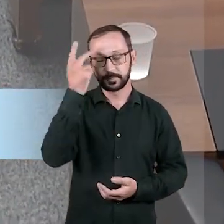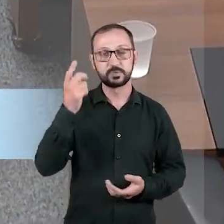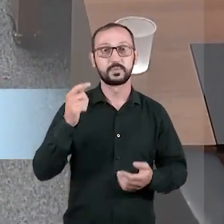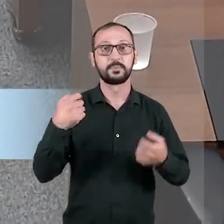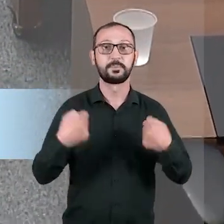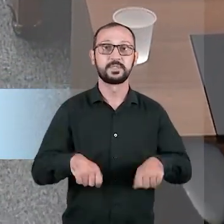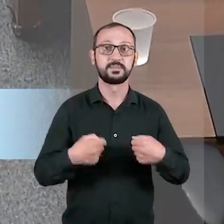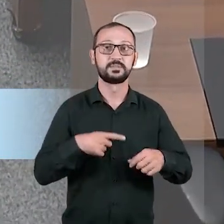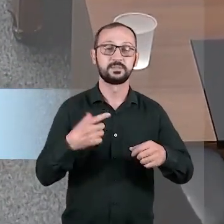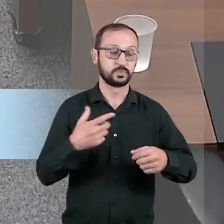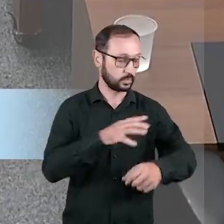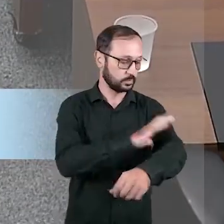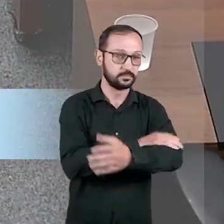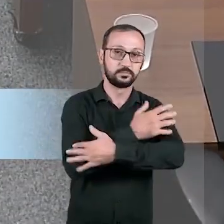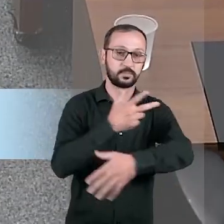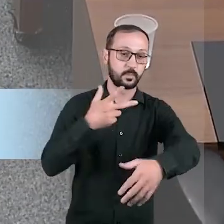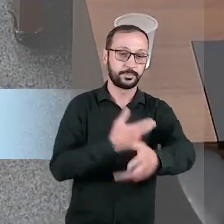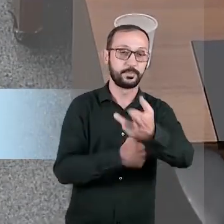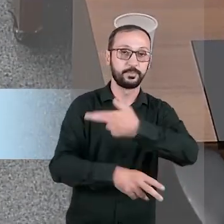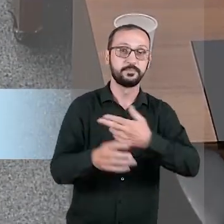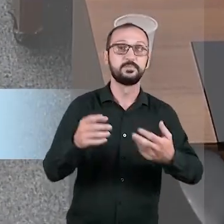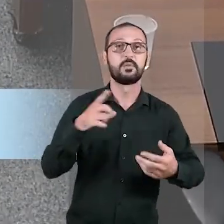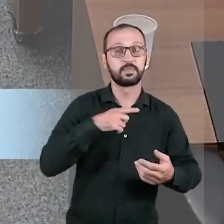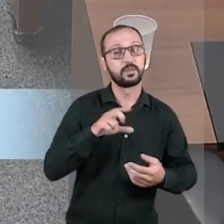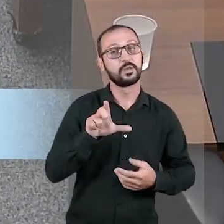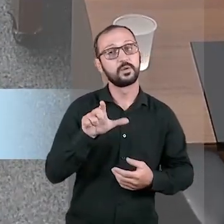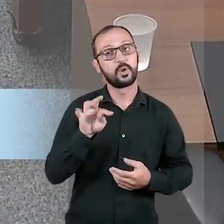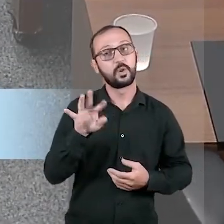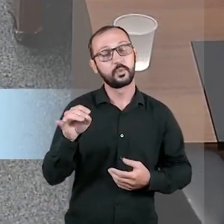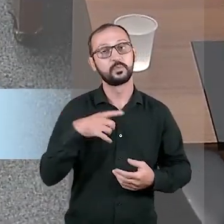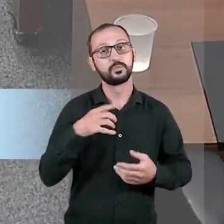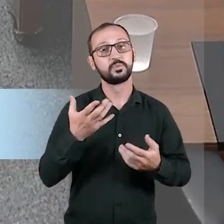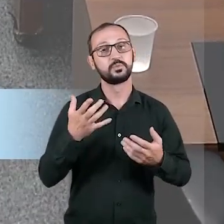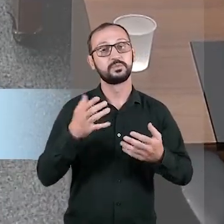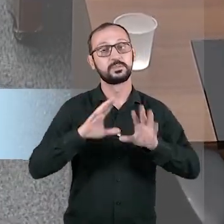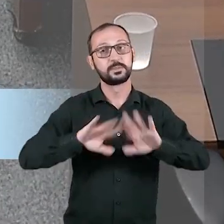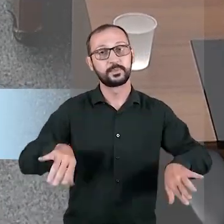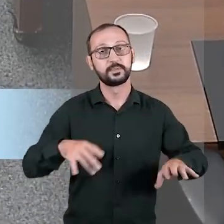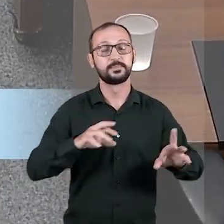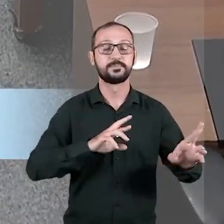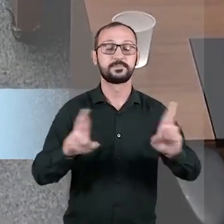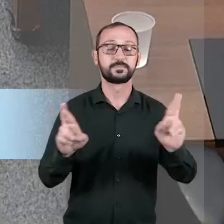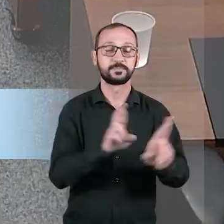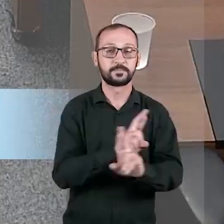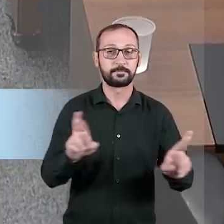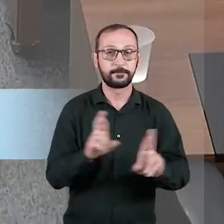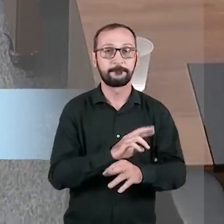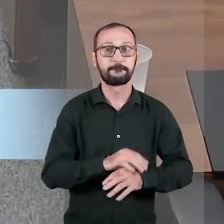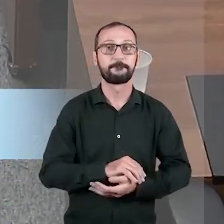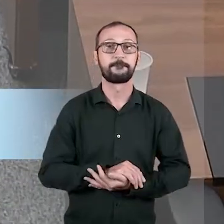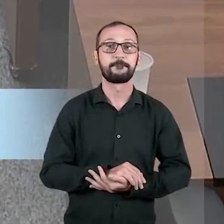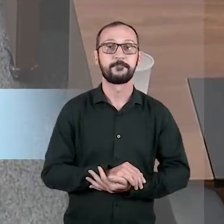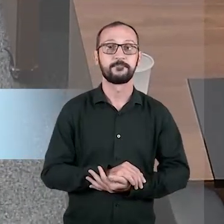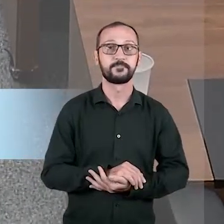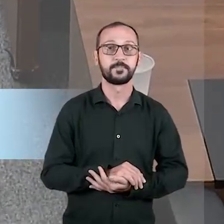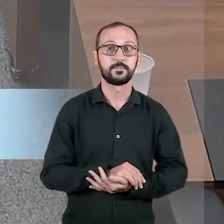precisou amputar um membro, tudo isso tem luto. Nós vivemos luto na separação, nas relações. E aí